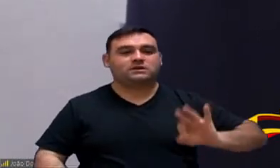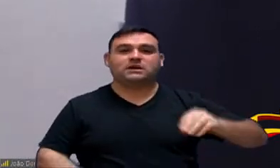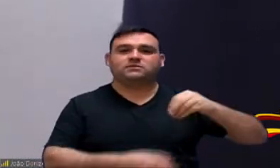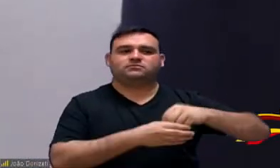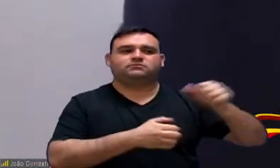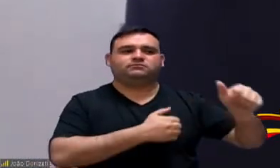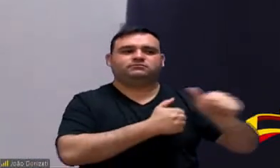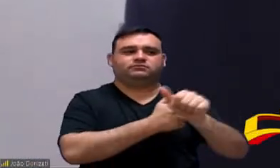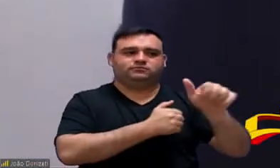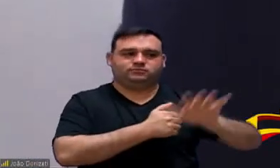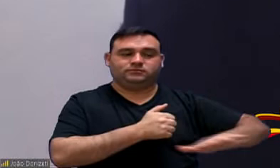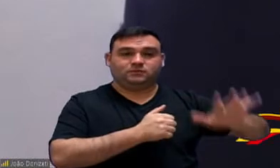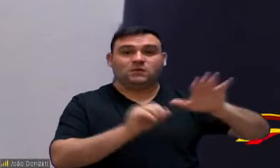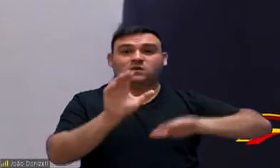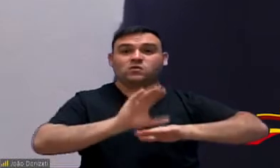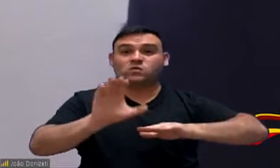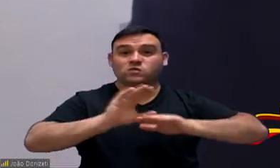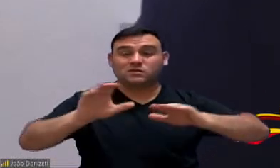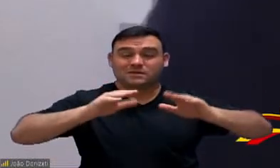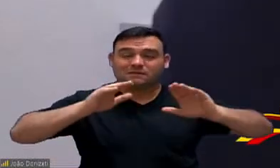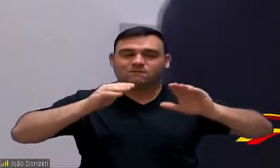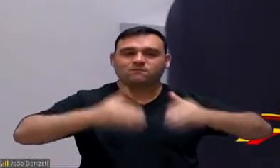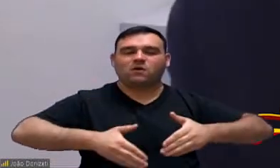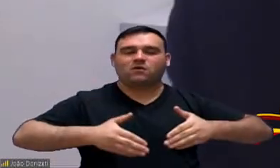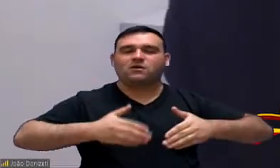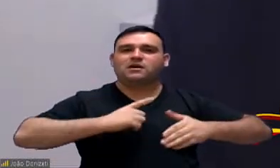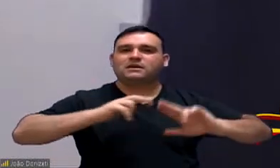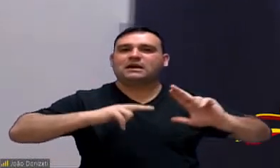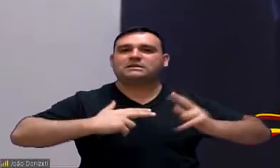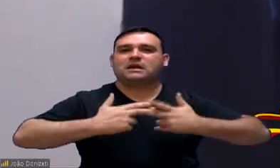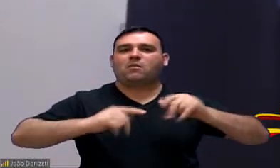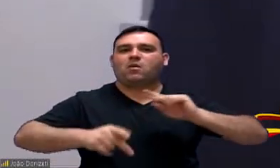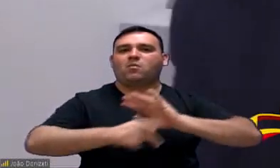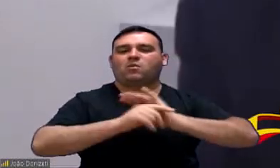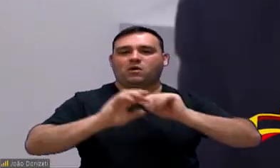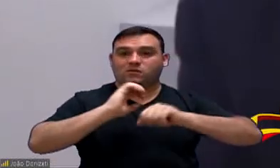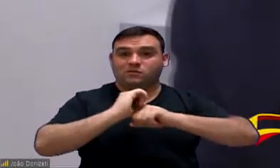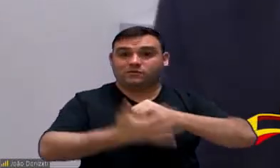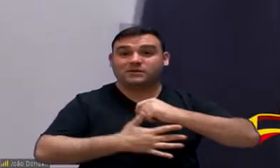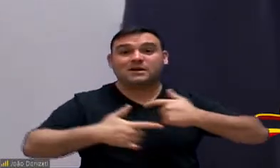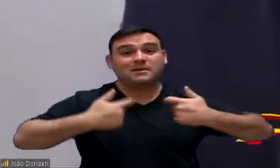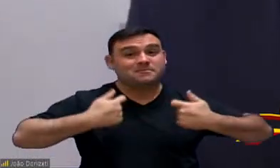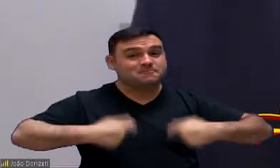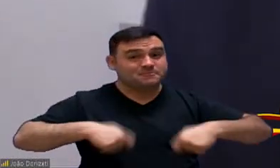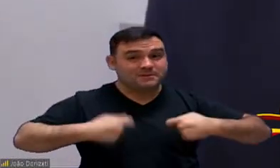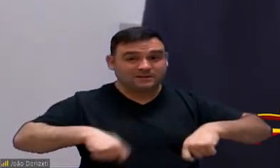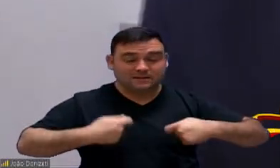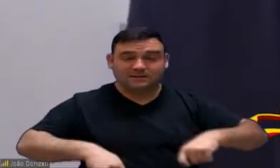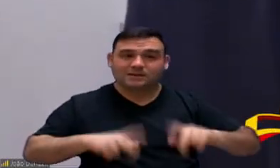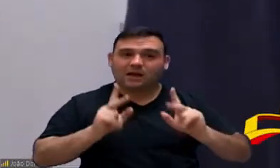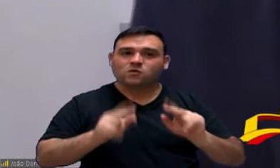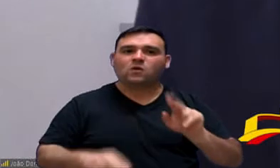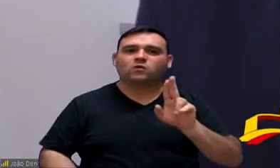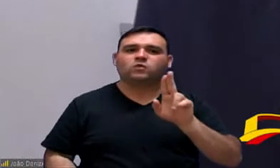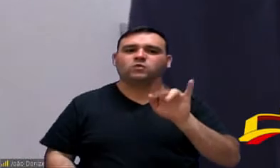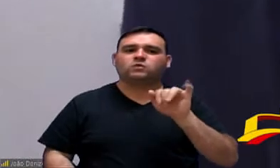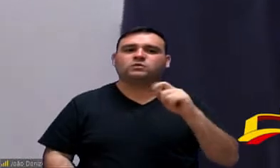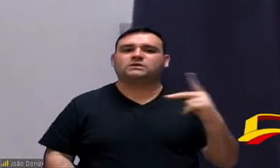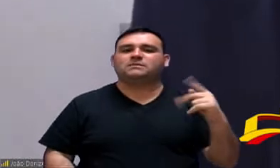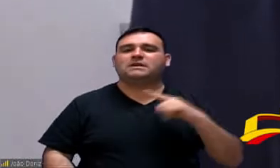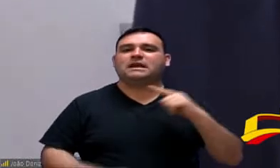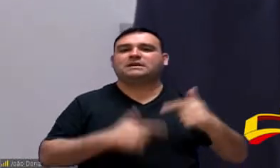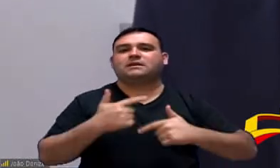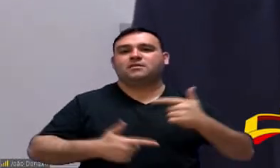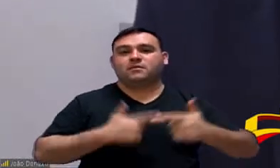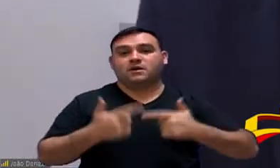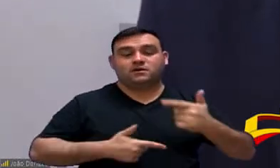região que tem esse curso especificamente, eu acho que elas deveriam seguir nessa linha da Unip de prestar esse